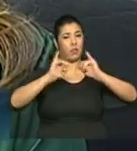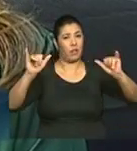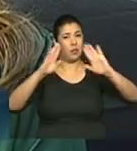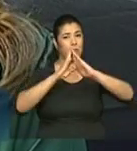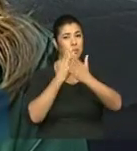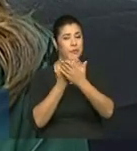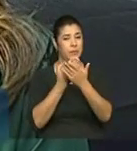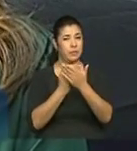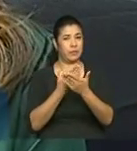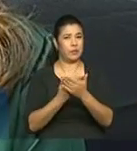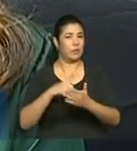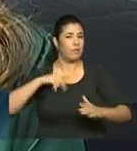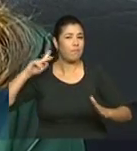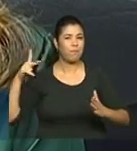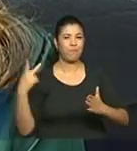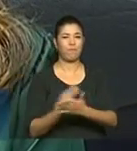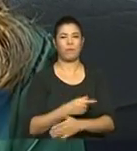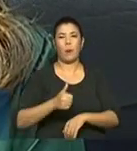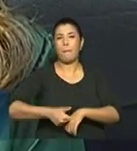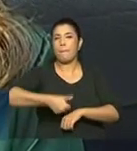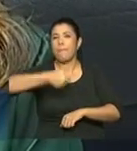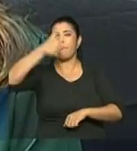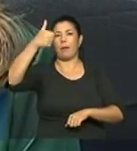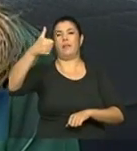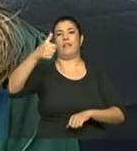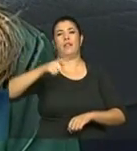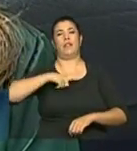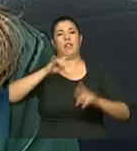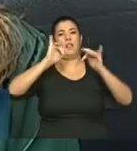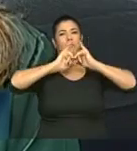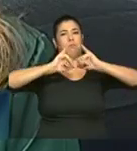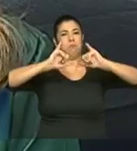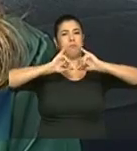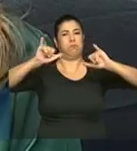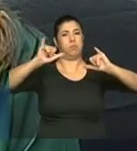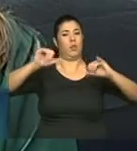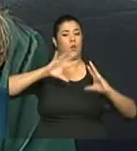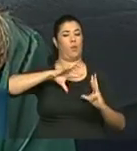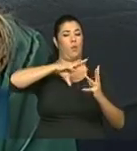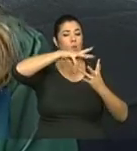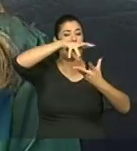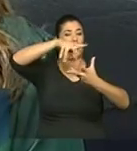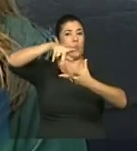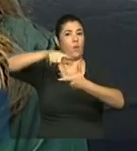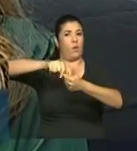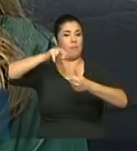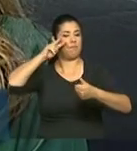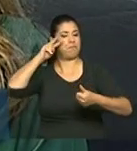uma campanha inédita, assim, vamos dizer, que tem repercutido internacionalmente muito bem